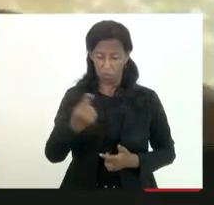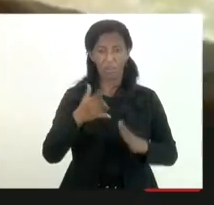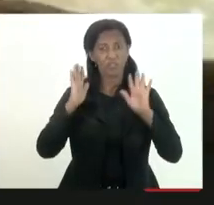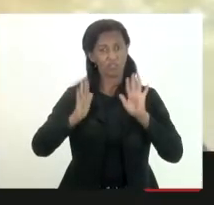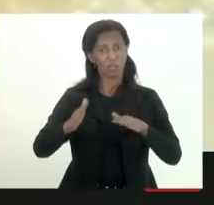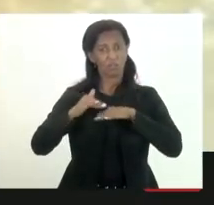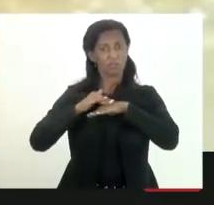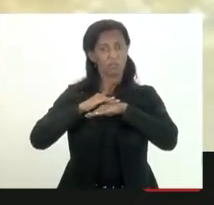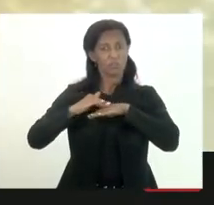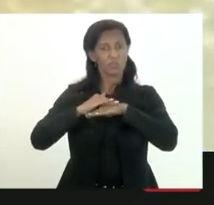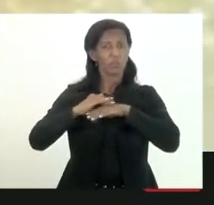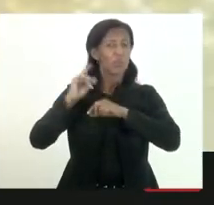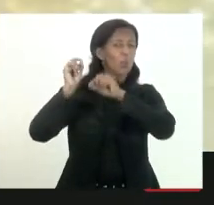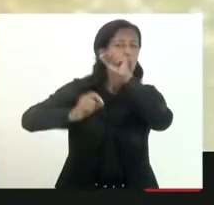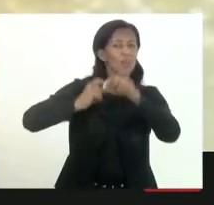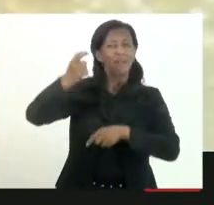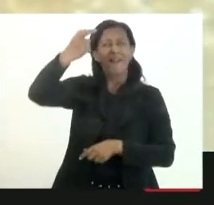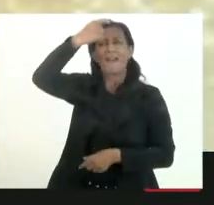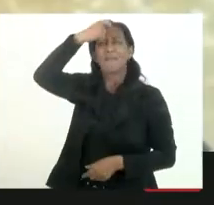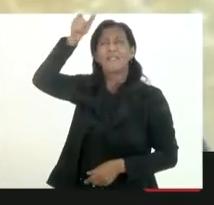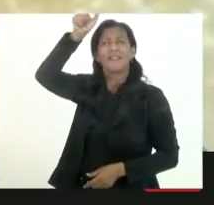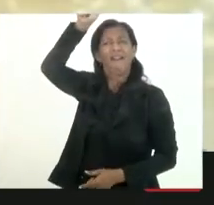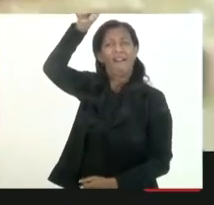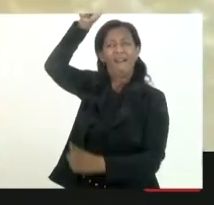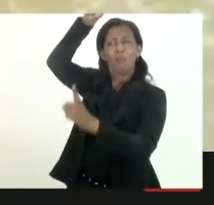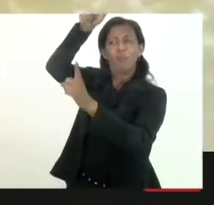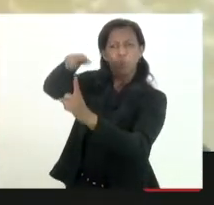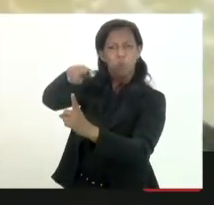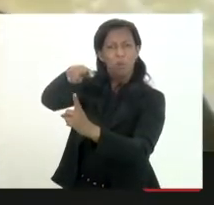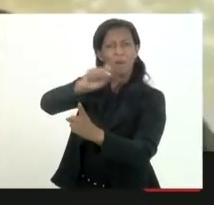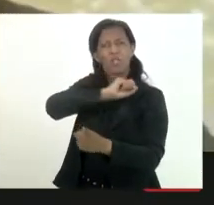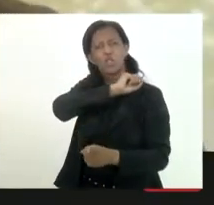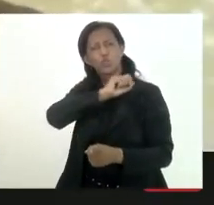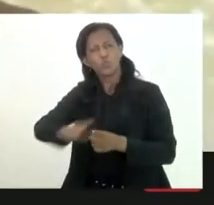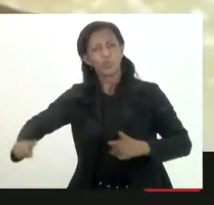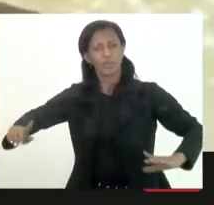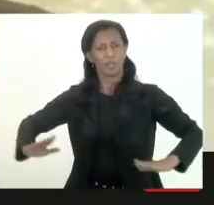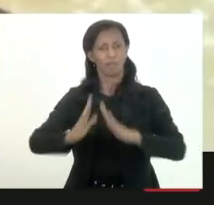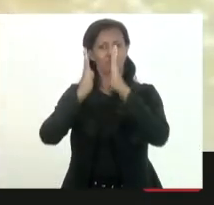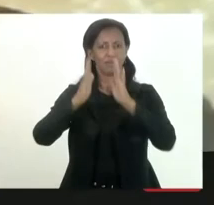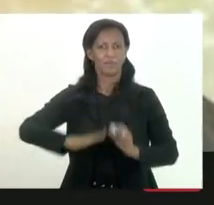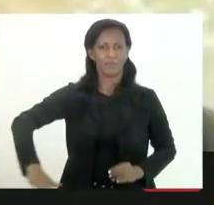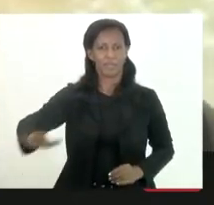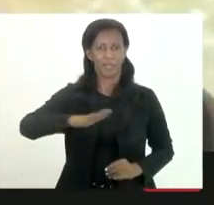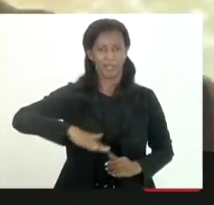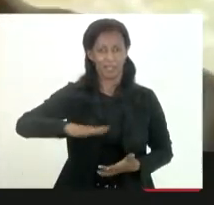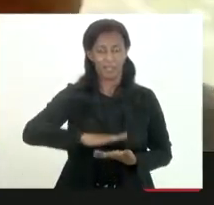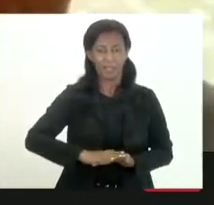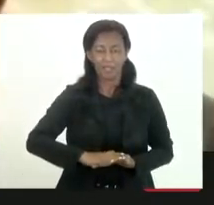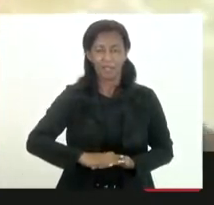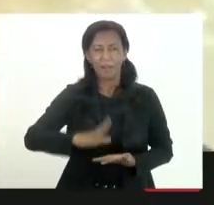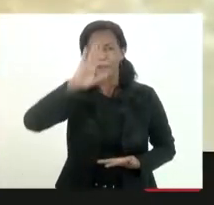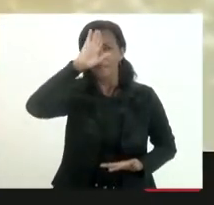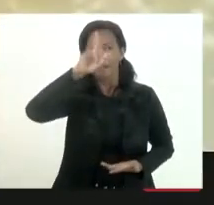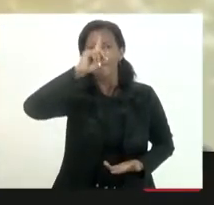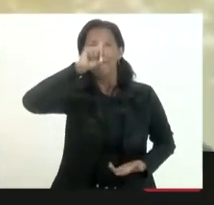é o que está na cabeça desse sujeito para expulsar o terreiro. E, principalmente, a mando de